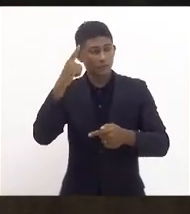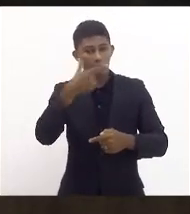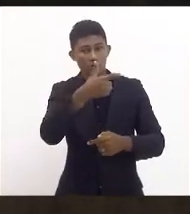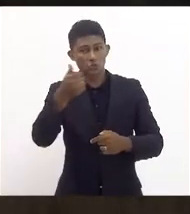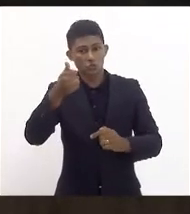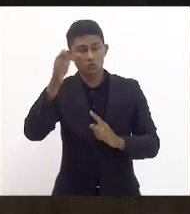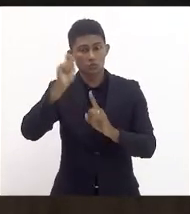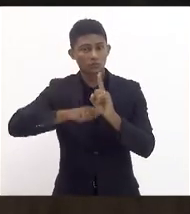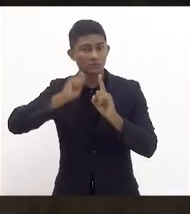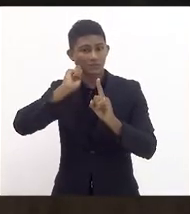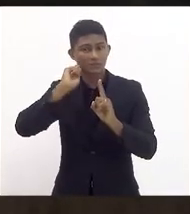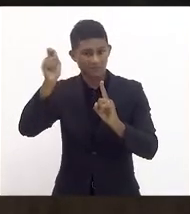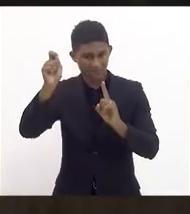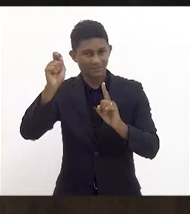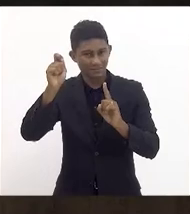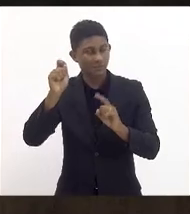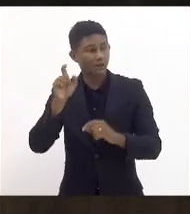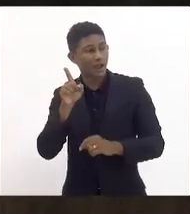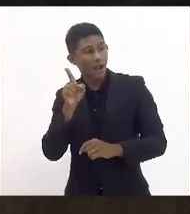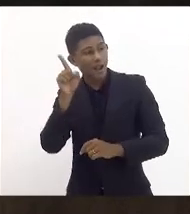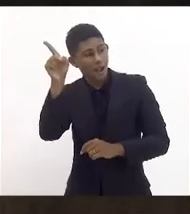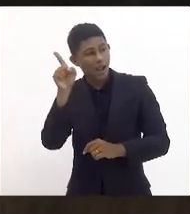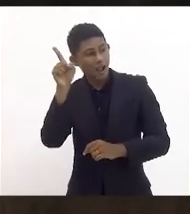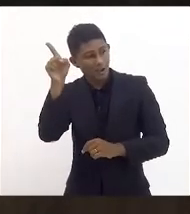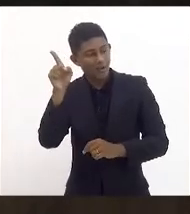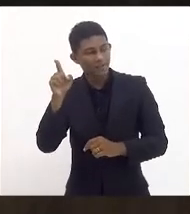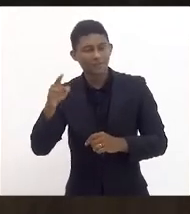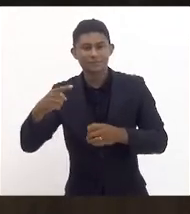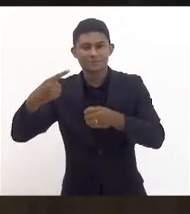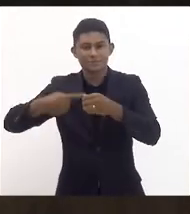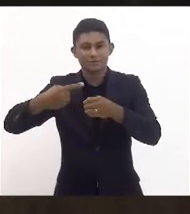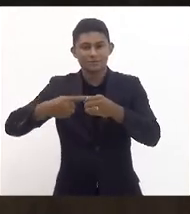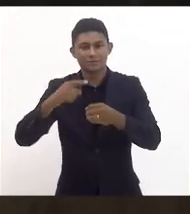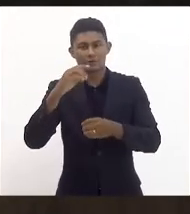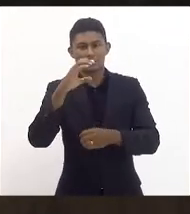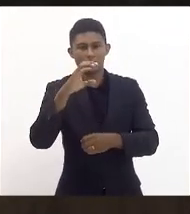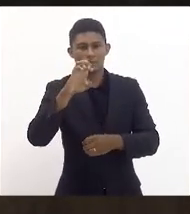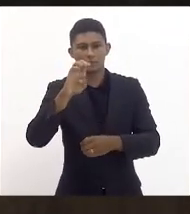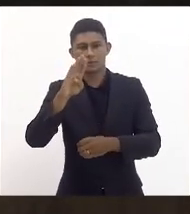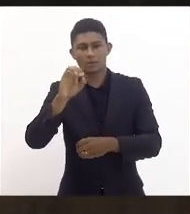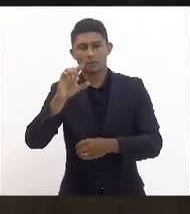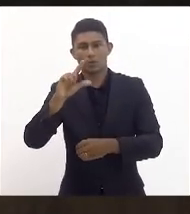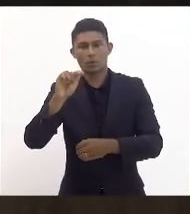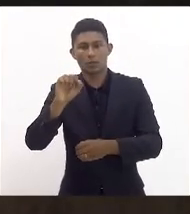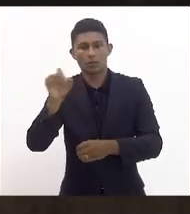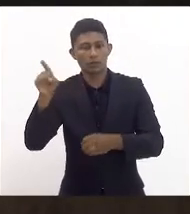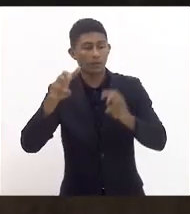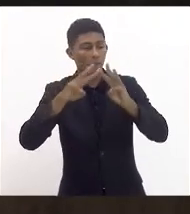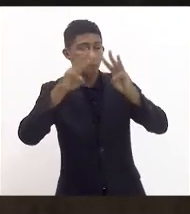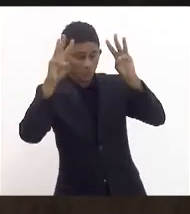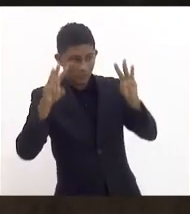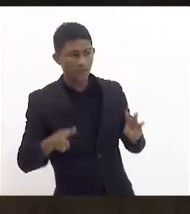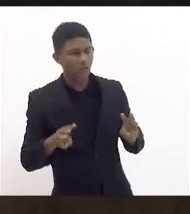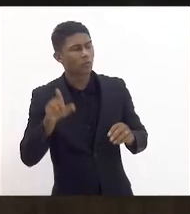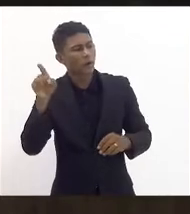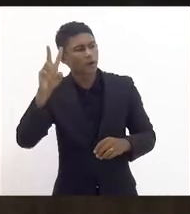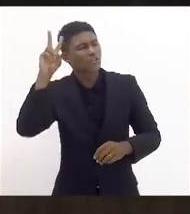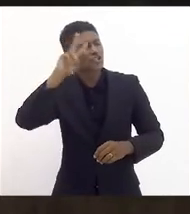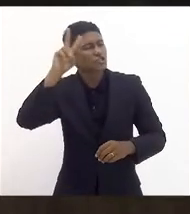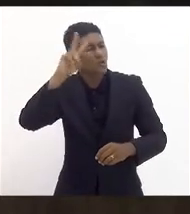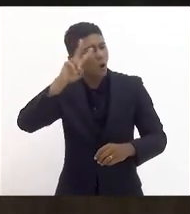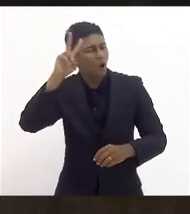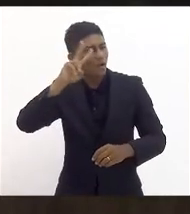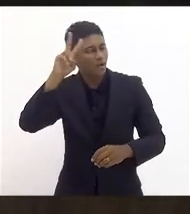abril, lá no distrito de Cebolas, foi reinaugurado um museu com toda a história de